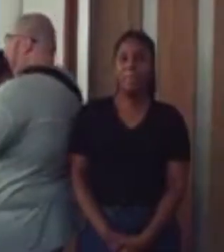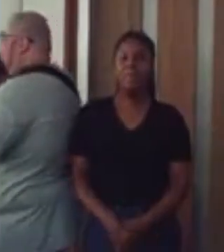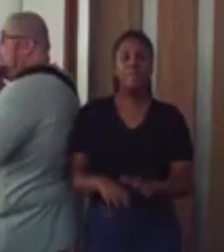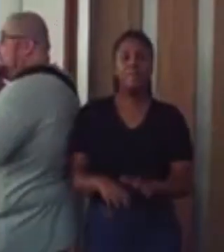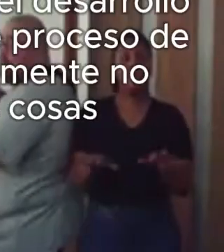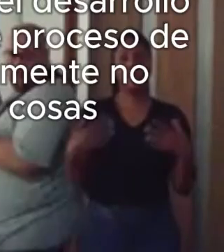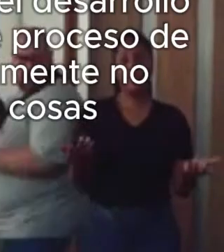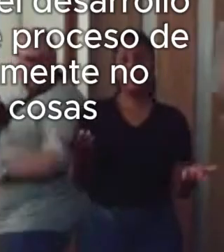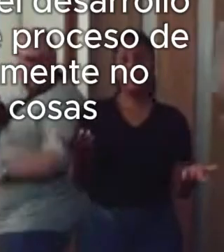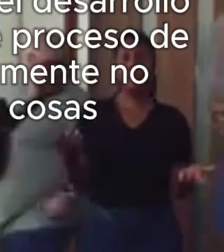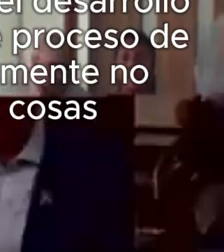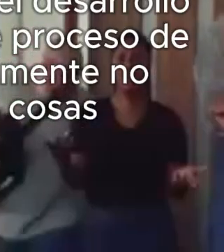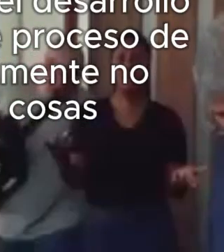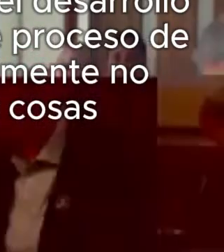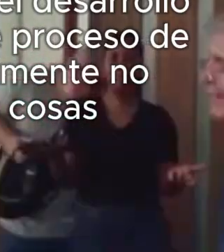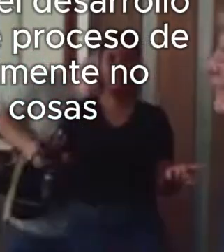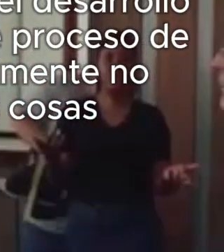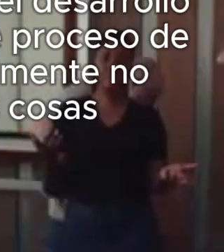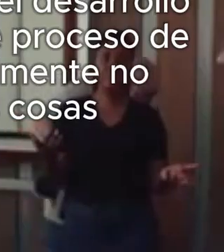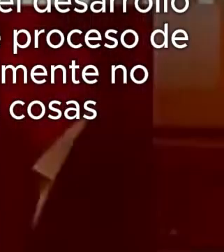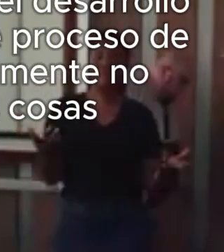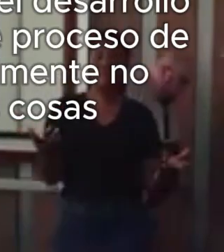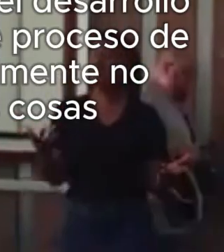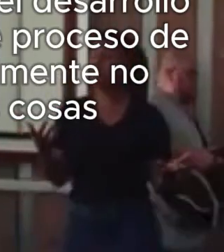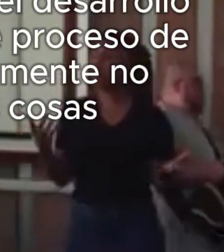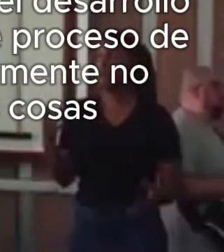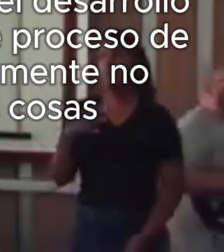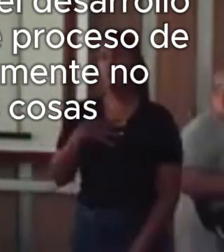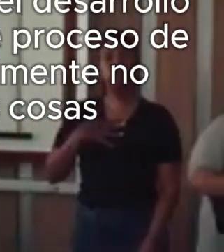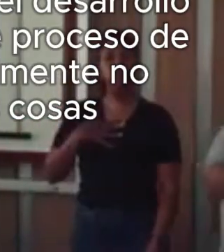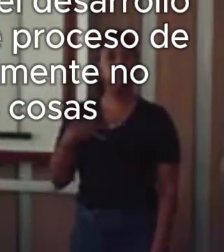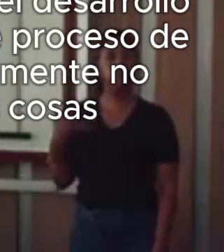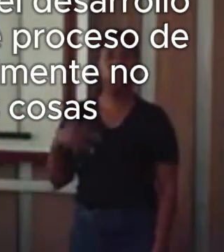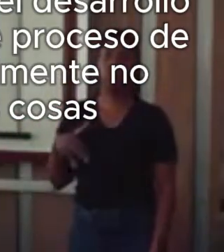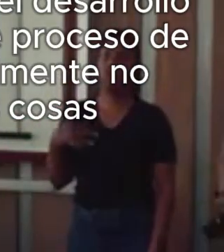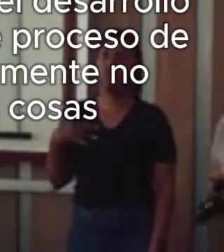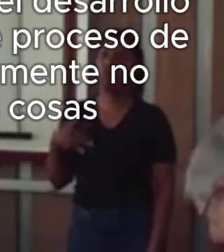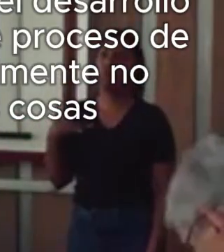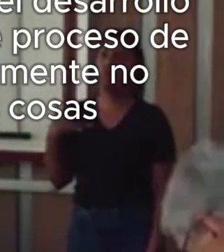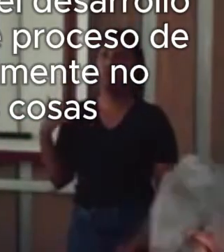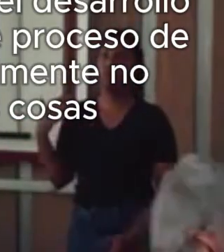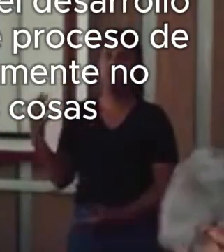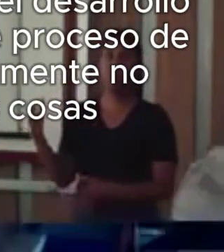Bom, foi muito inspirador, né, essa palestra.